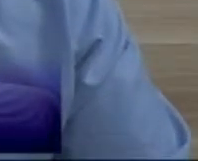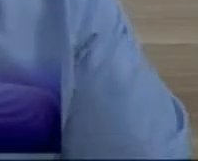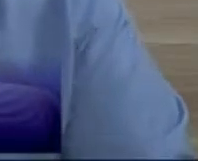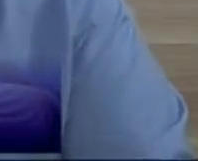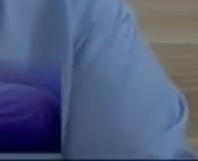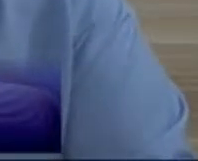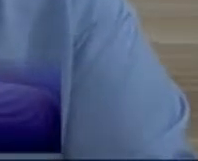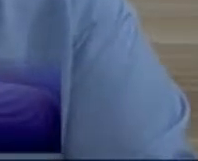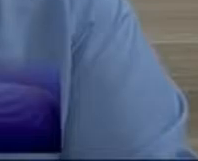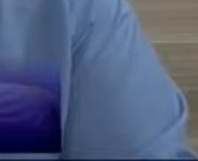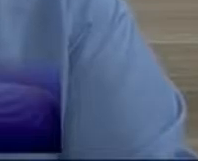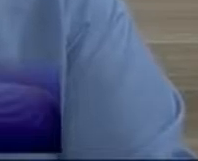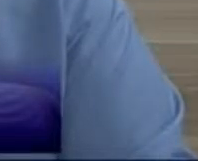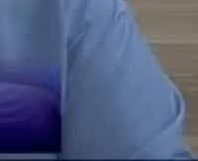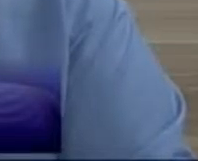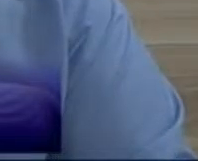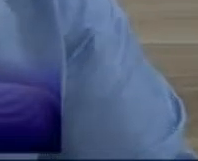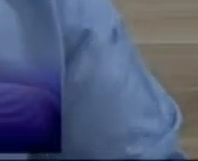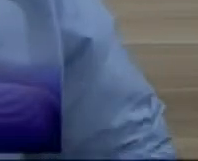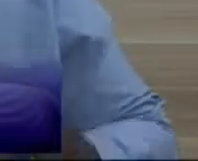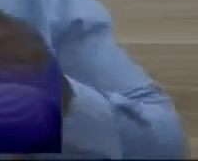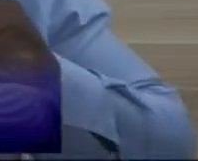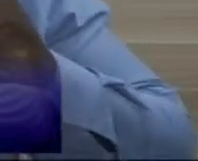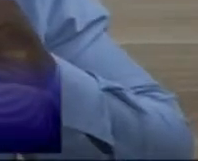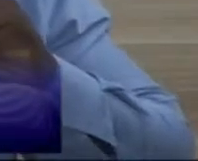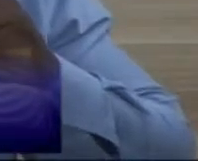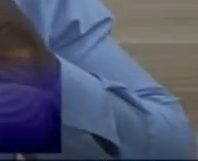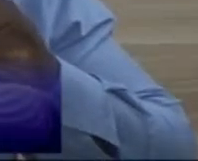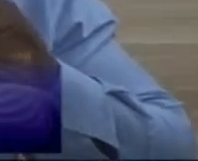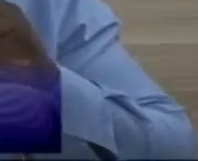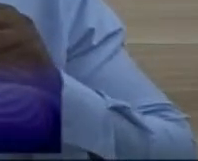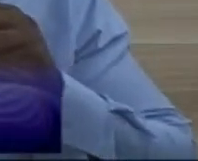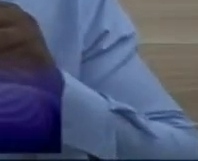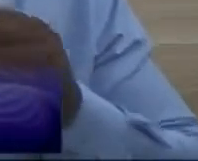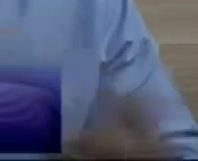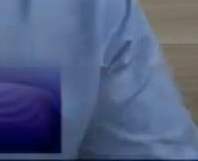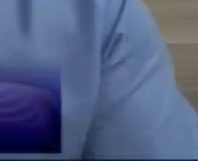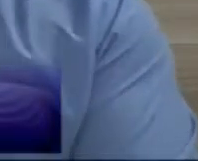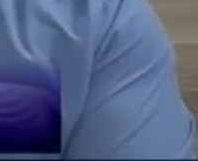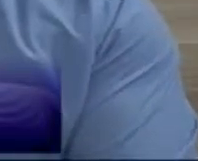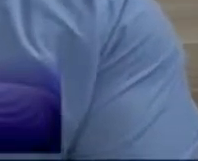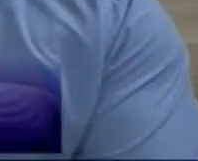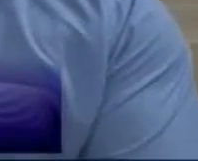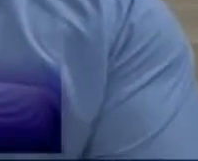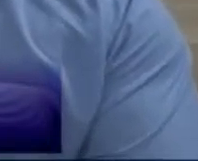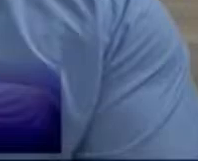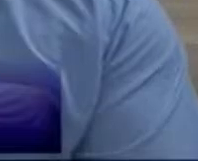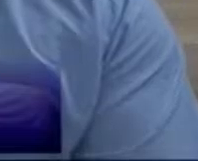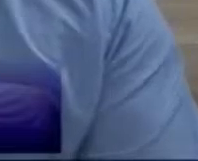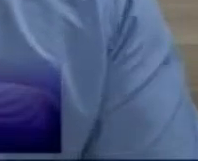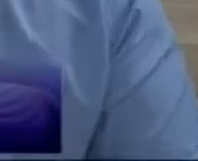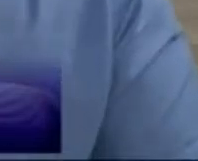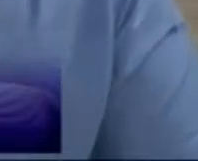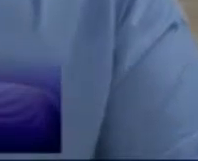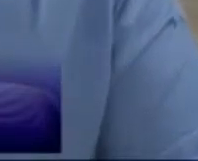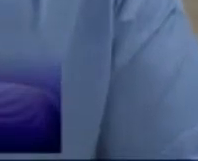do legislativo, do vereador, aquelas demandas para que se discuta junto da população, visto